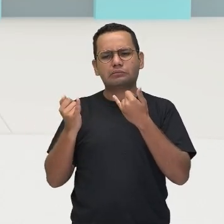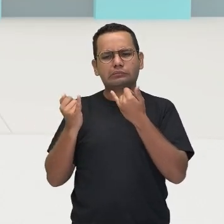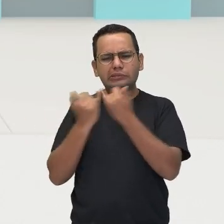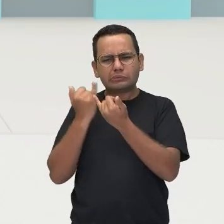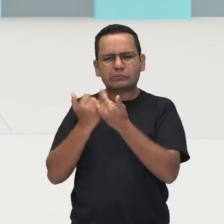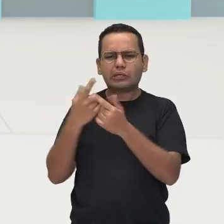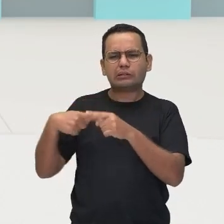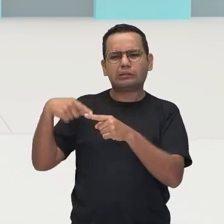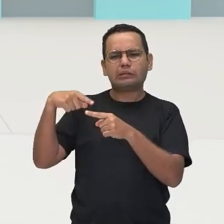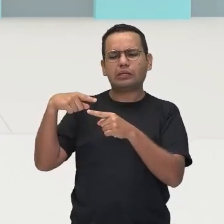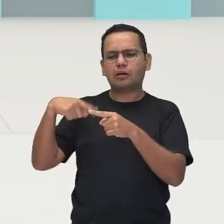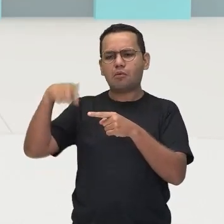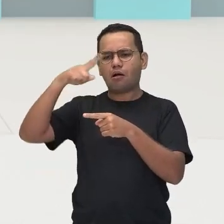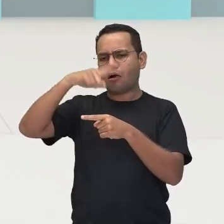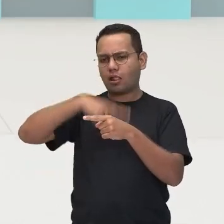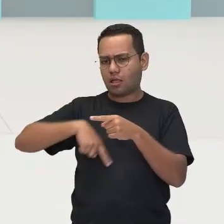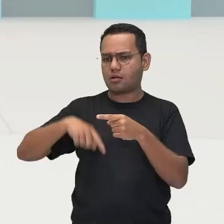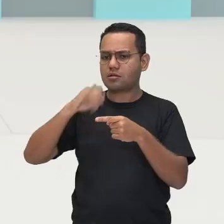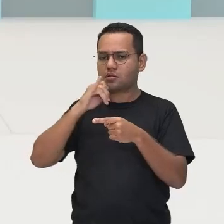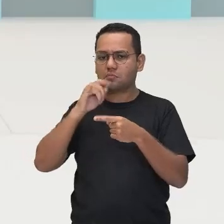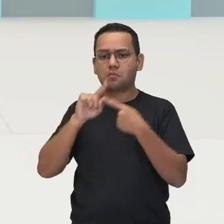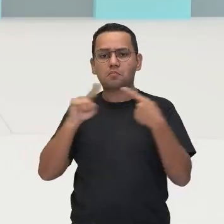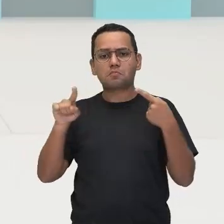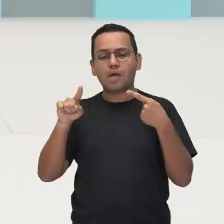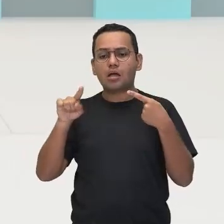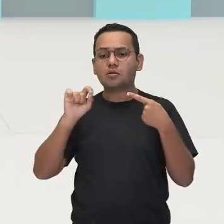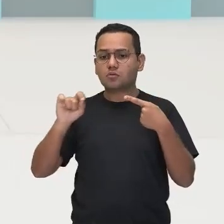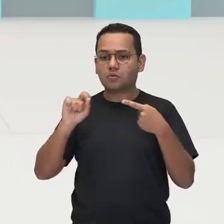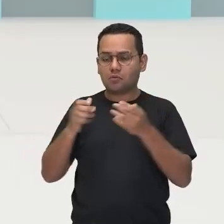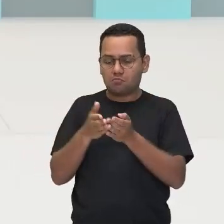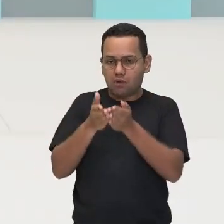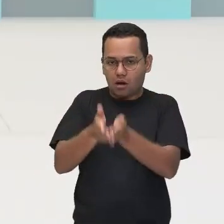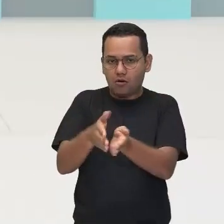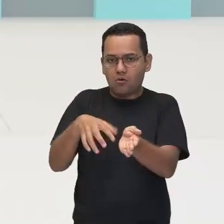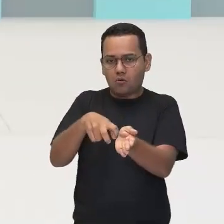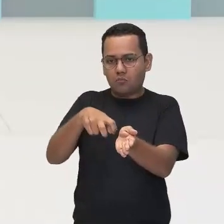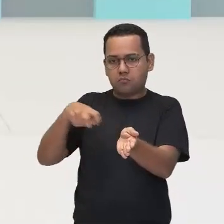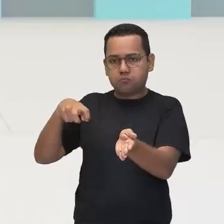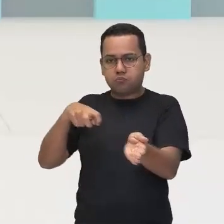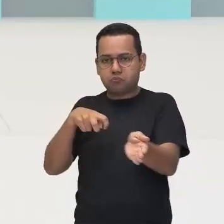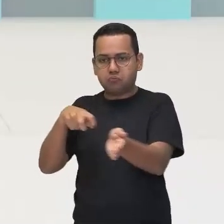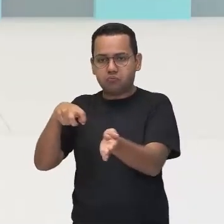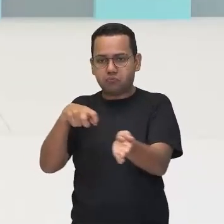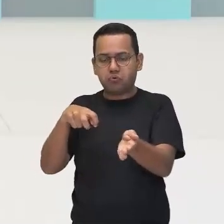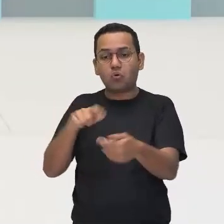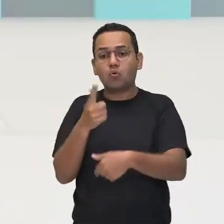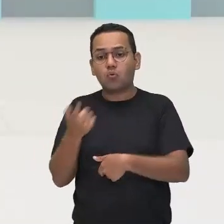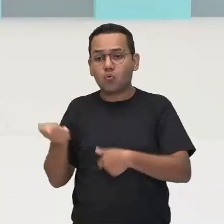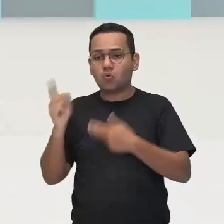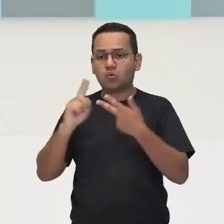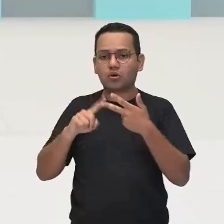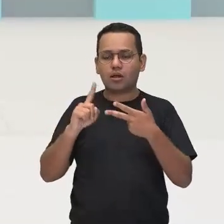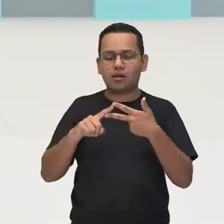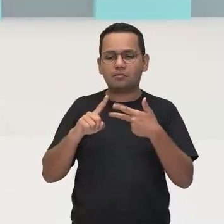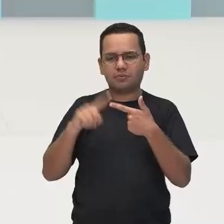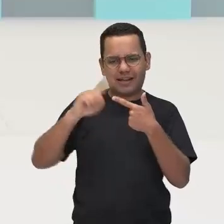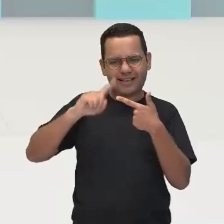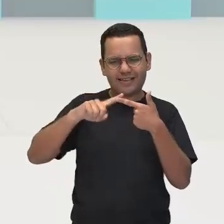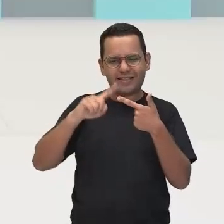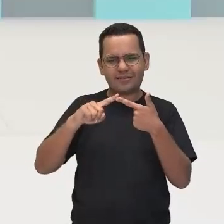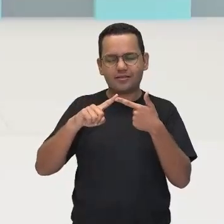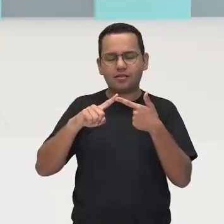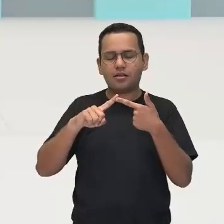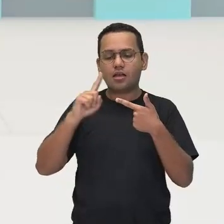a vela mas é guiado ali por uma pessoa e o wakeboard que é essa atividade onde vai ser utilizado